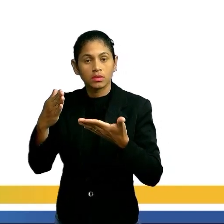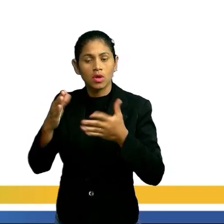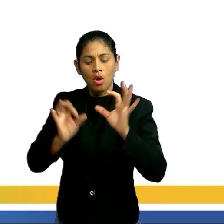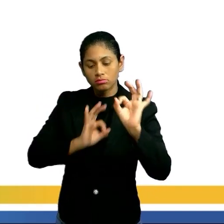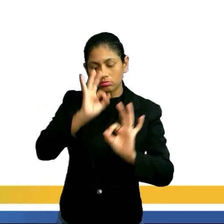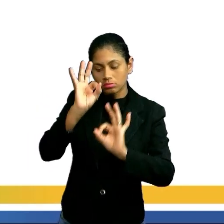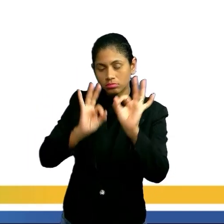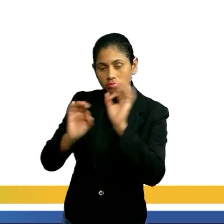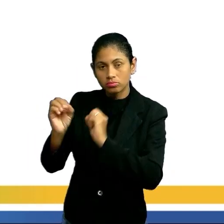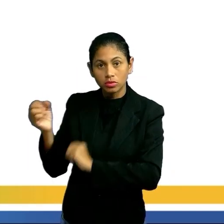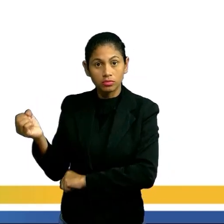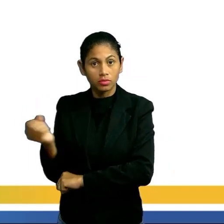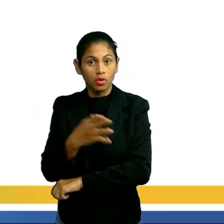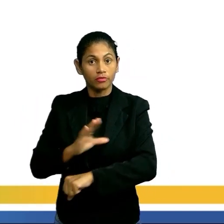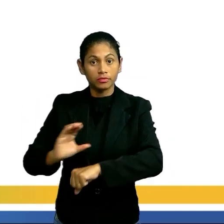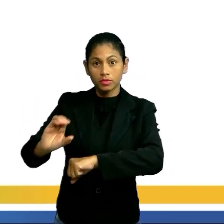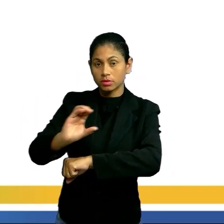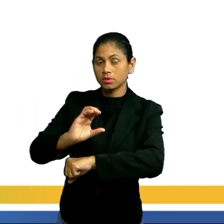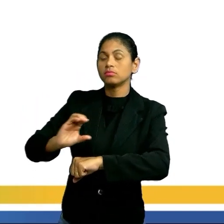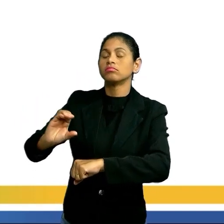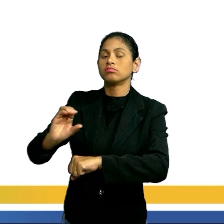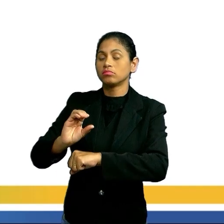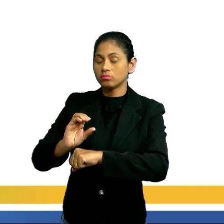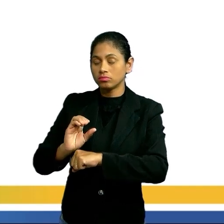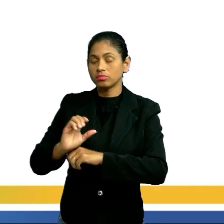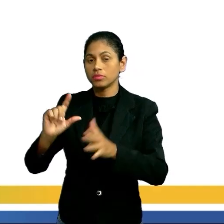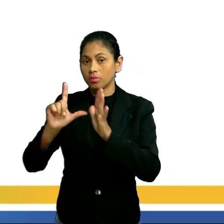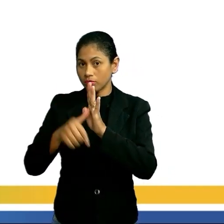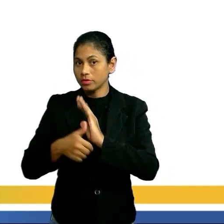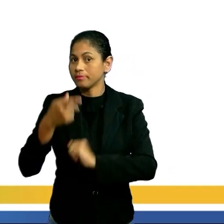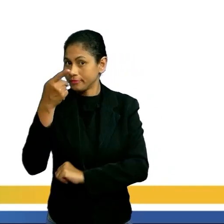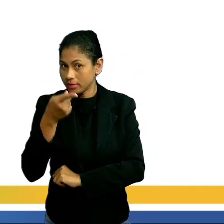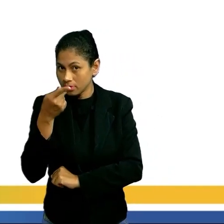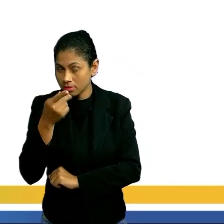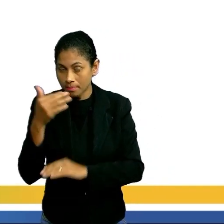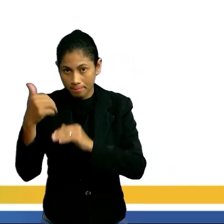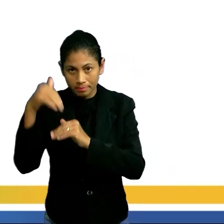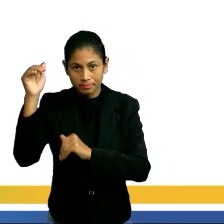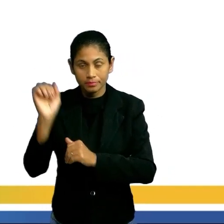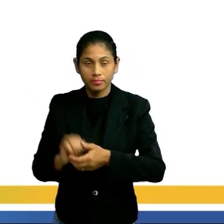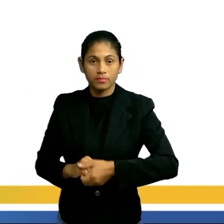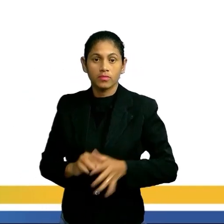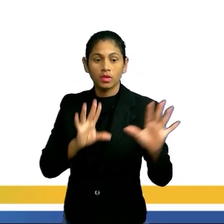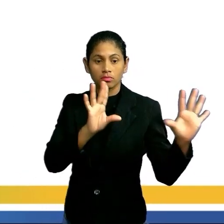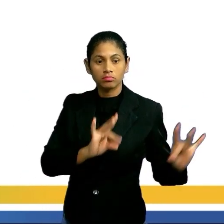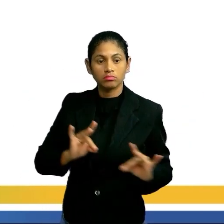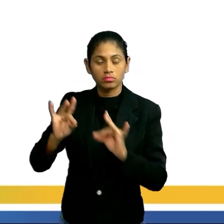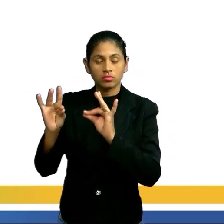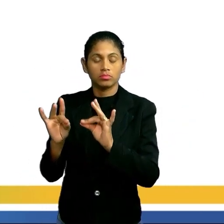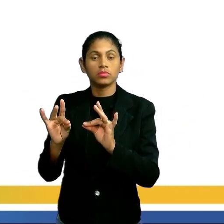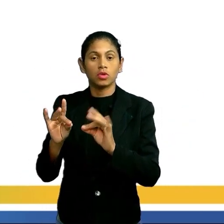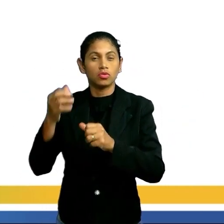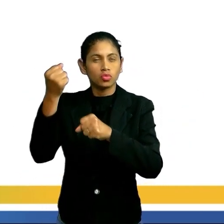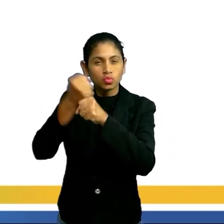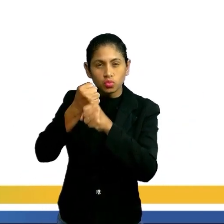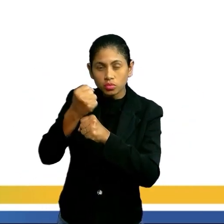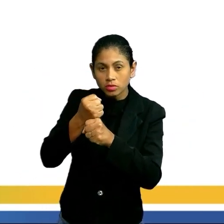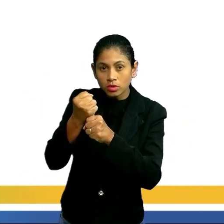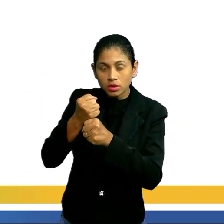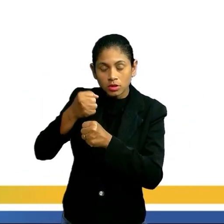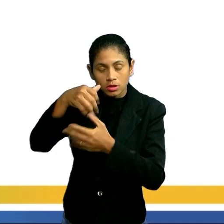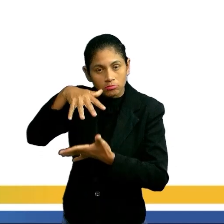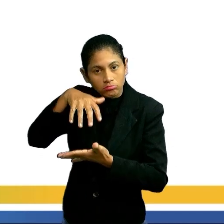elaboração de uma nova Constituição, que mais à frente nós vamos falar. E aí eu trouxe para vocês os seguintes anos que marcam